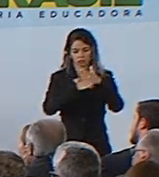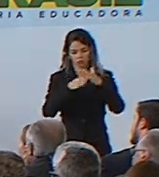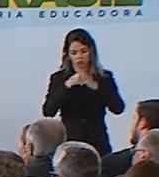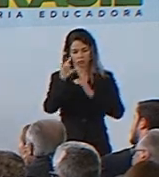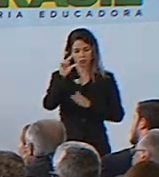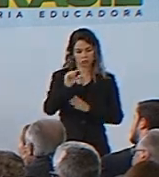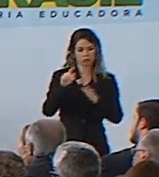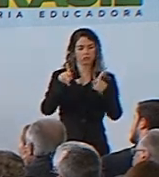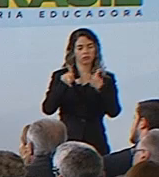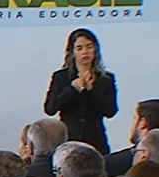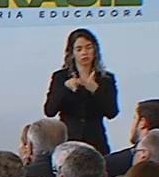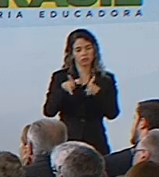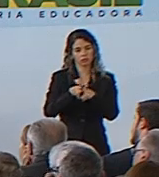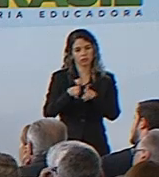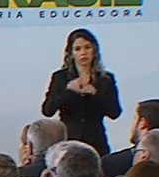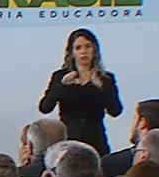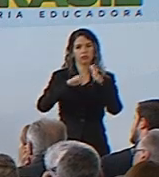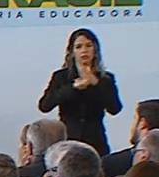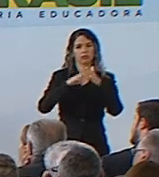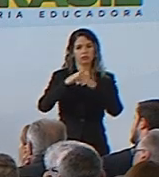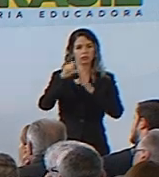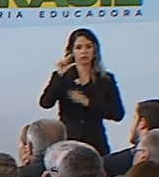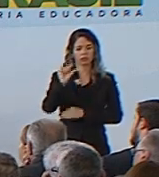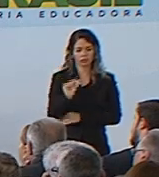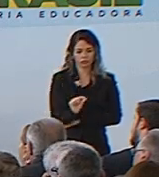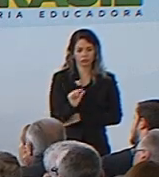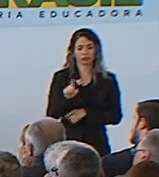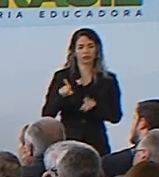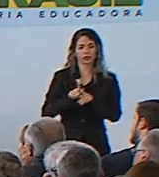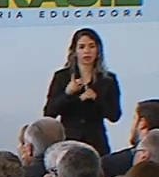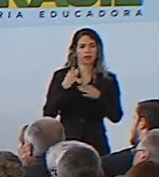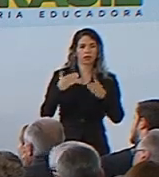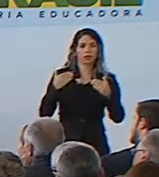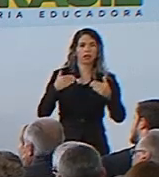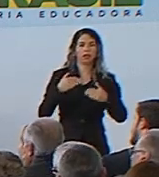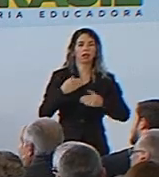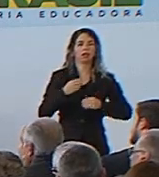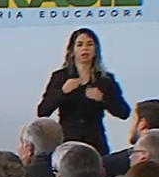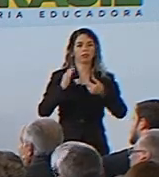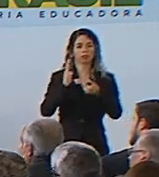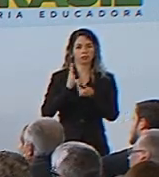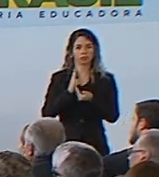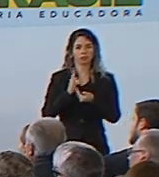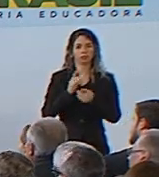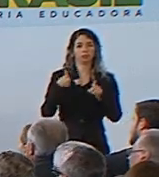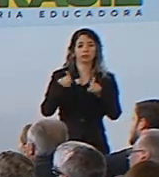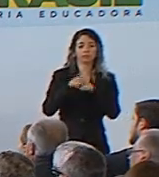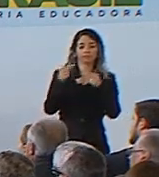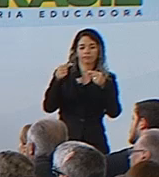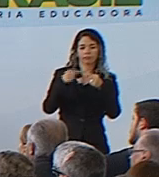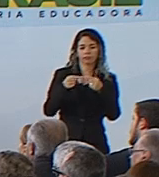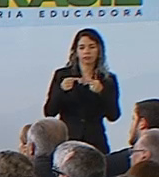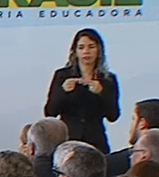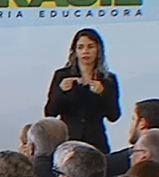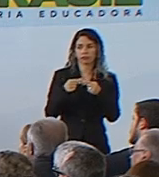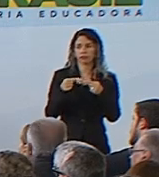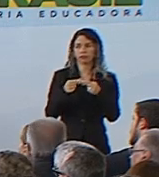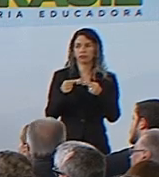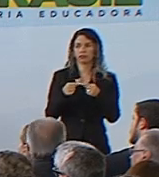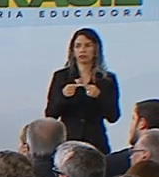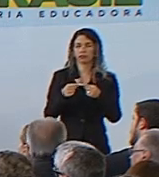presa o ano passado no Congresso Nacional na Câmara eh introduziu modificações